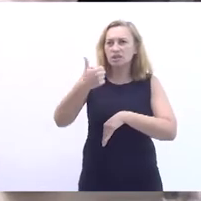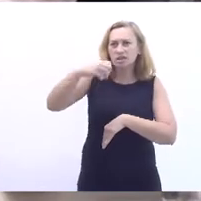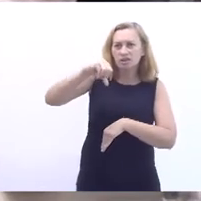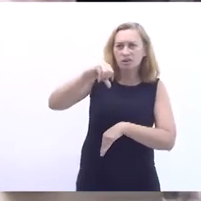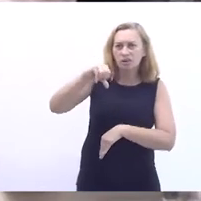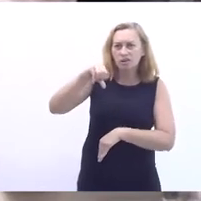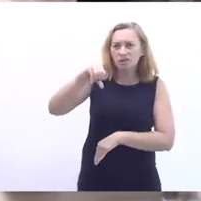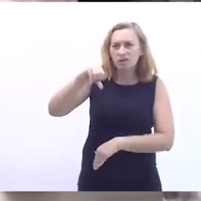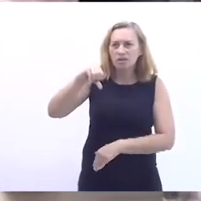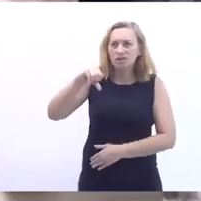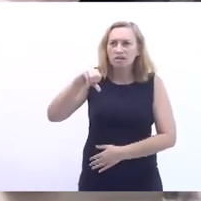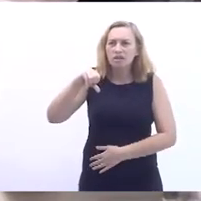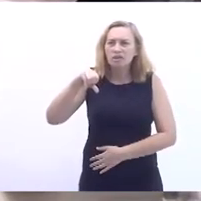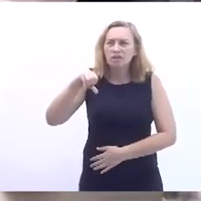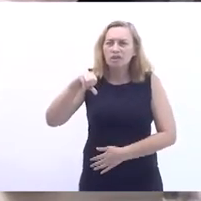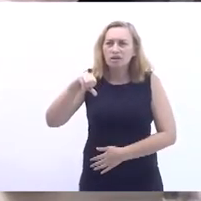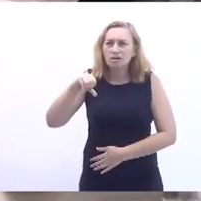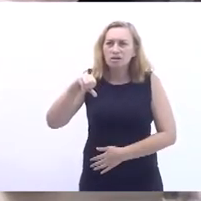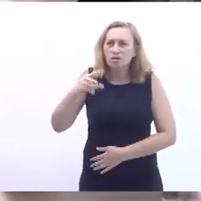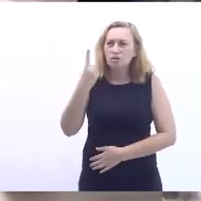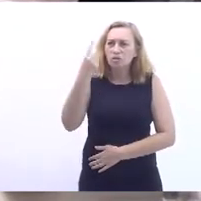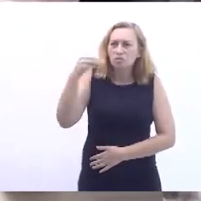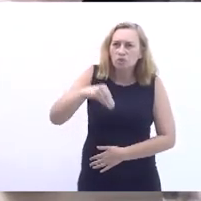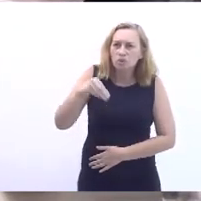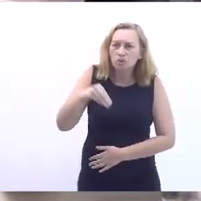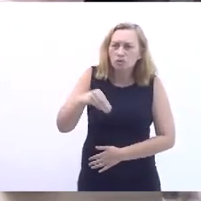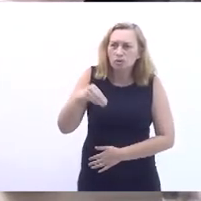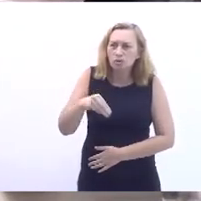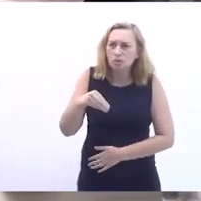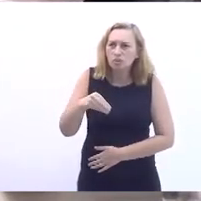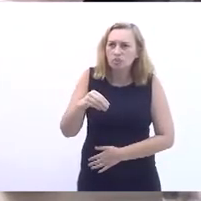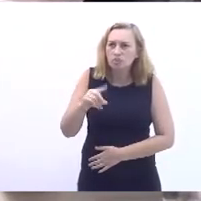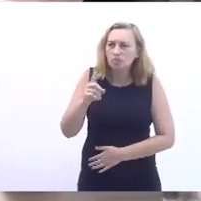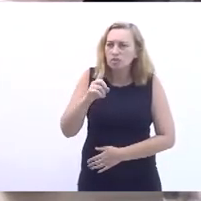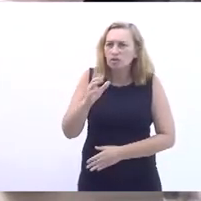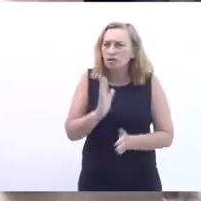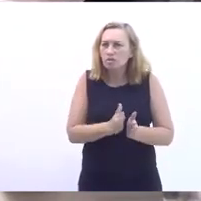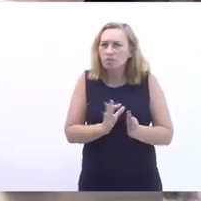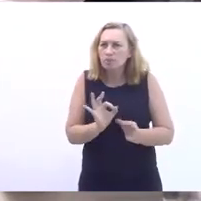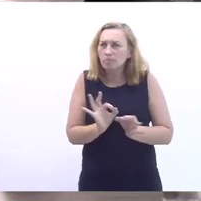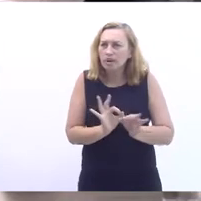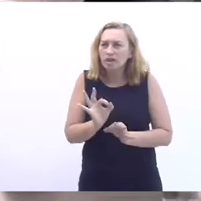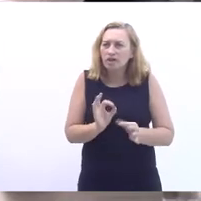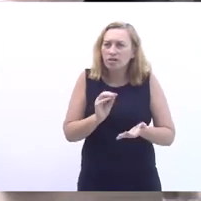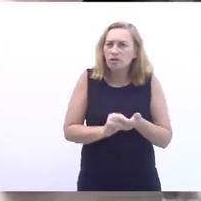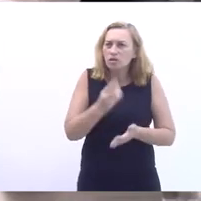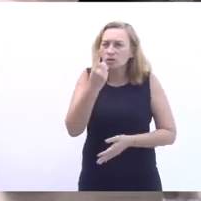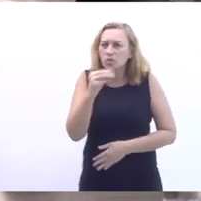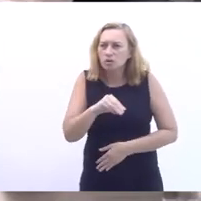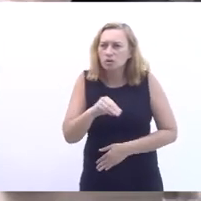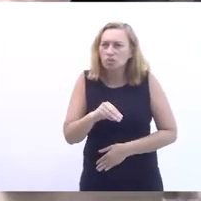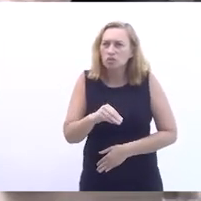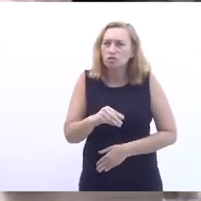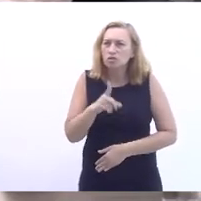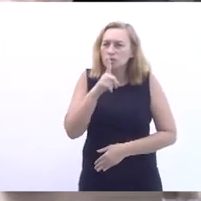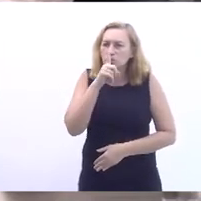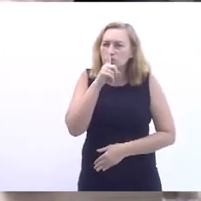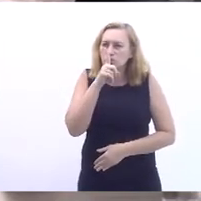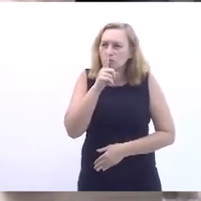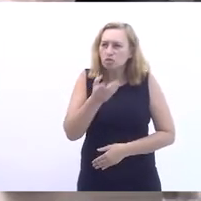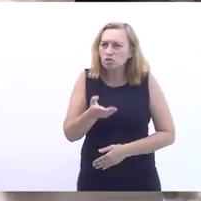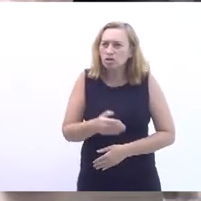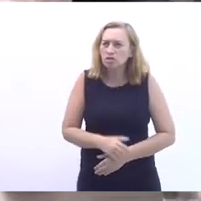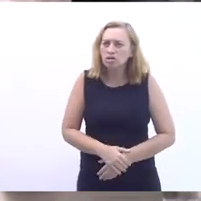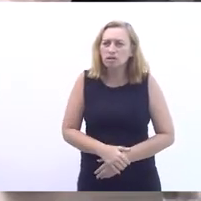hahaha um minuto da creditado não foi programado você falta um minuto falta um minuto de silêncio